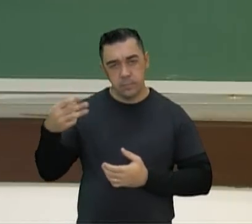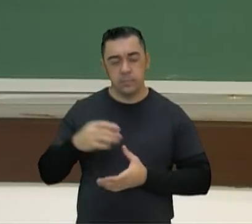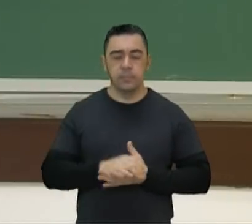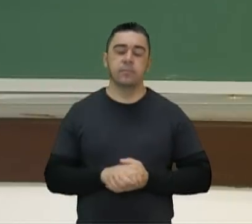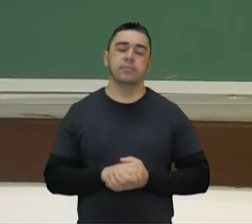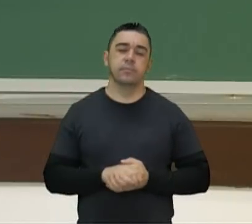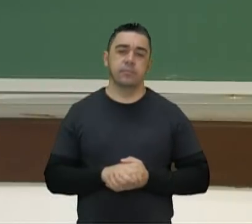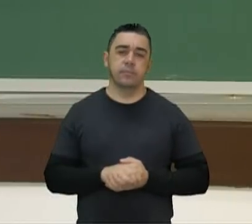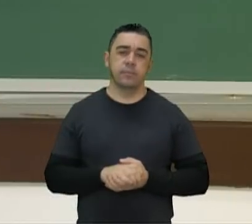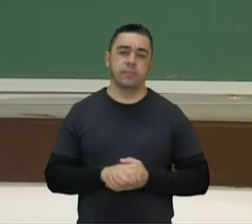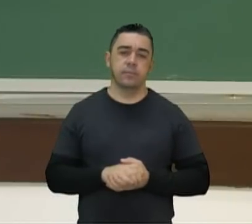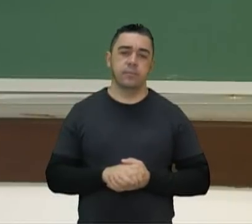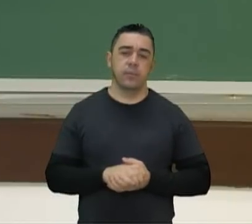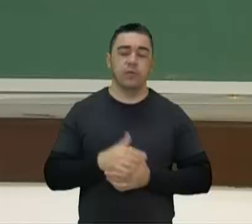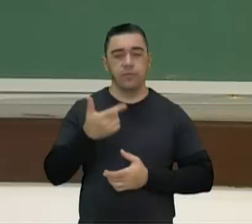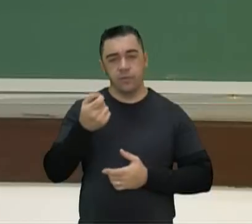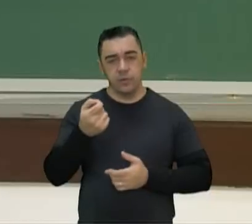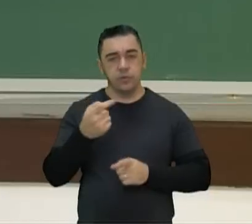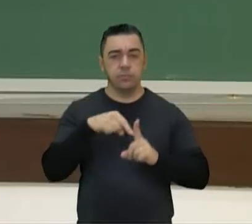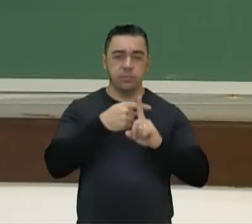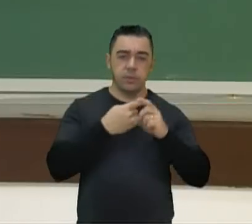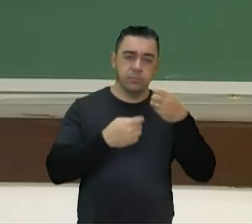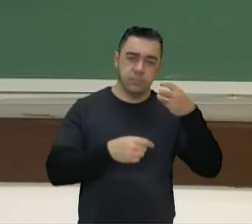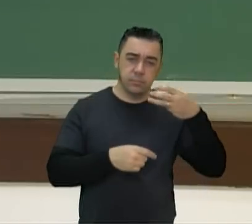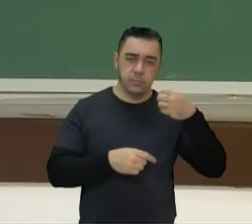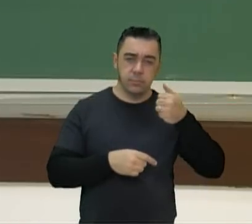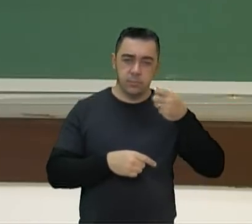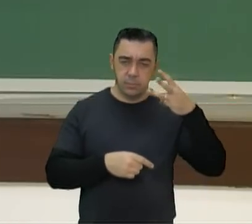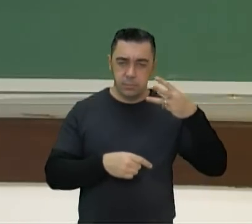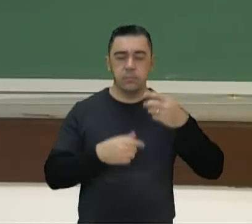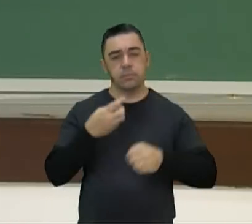mais 13, 33.